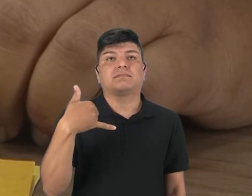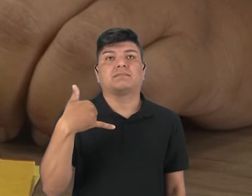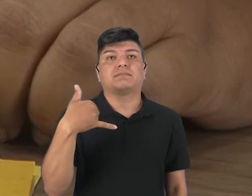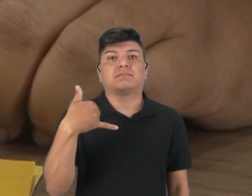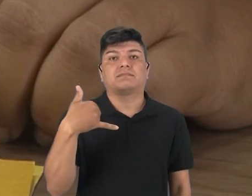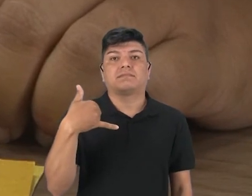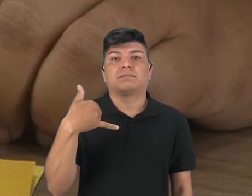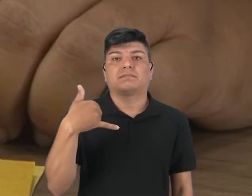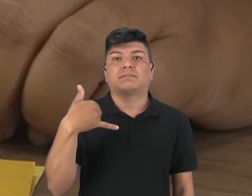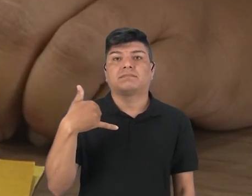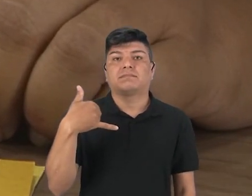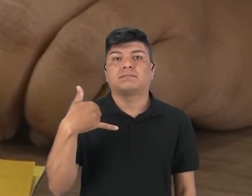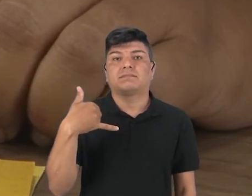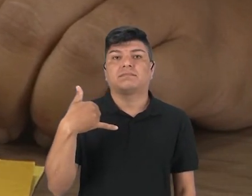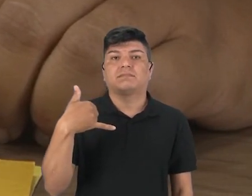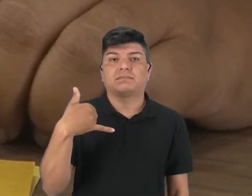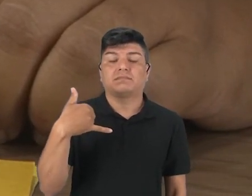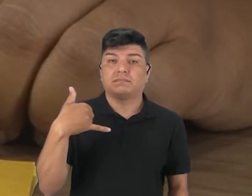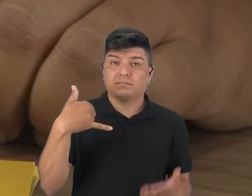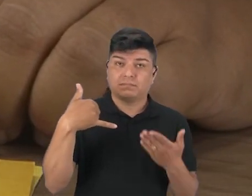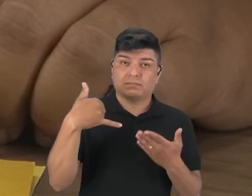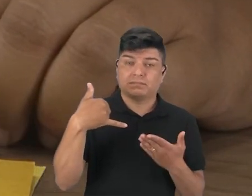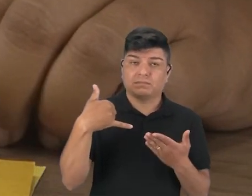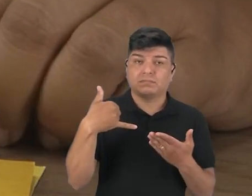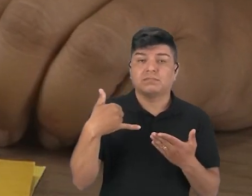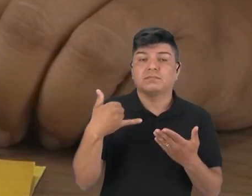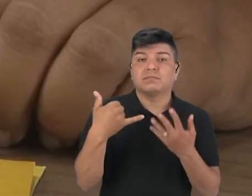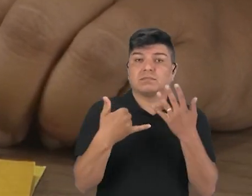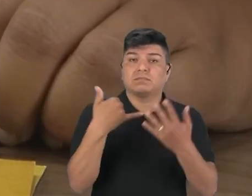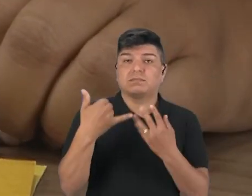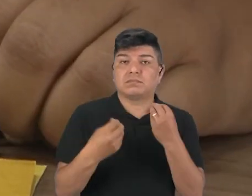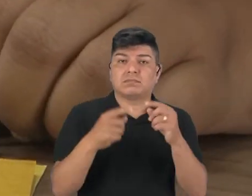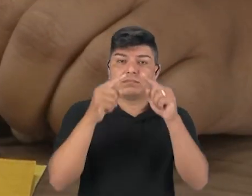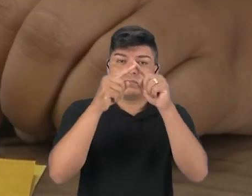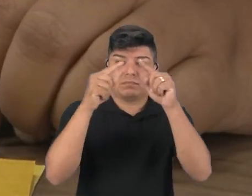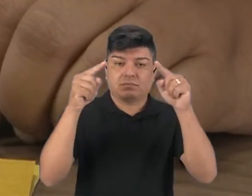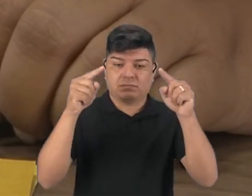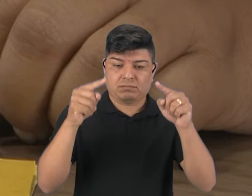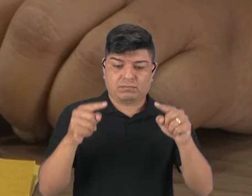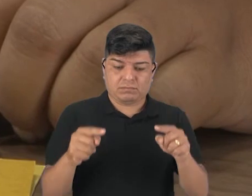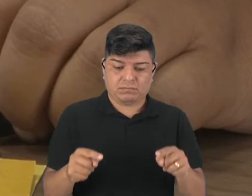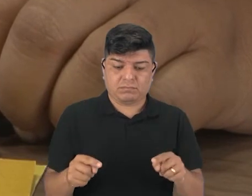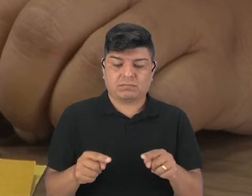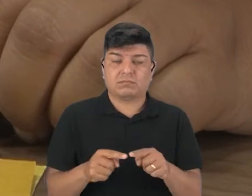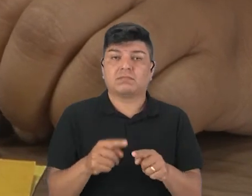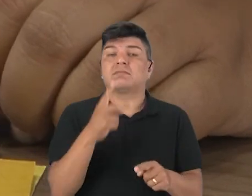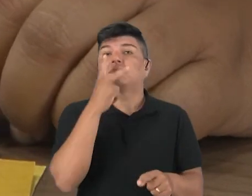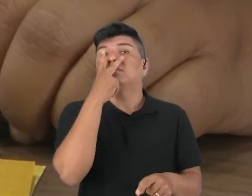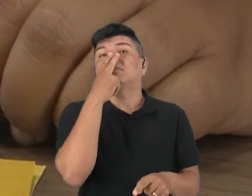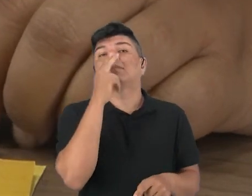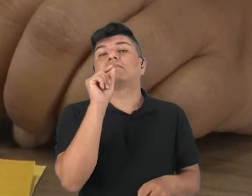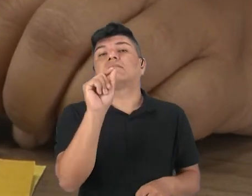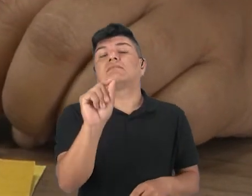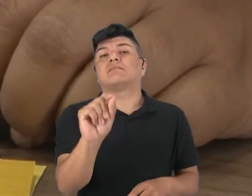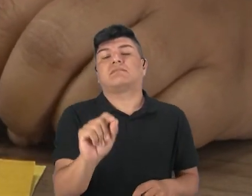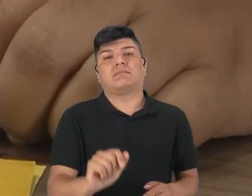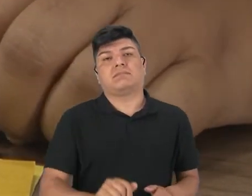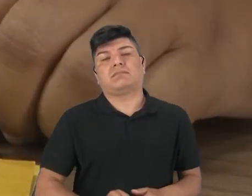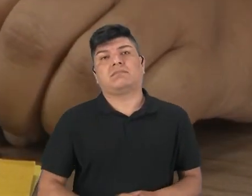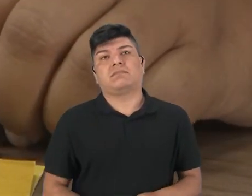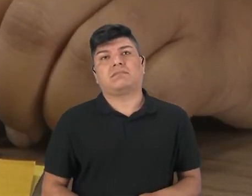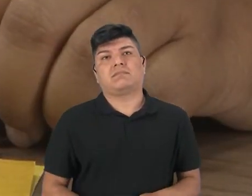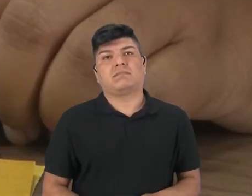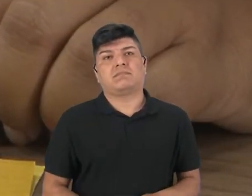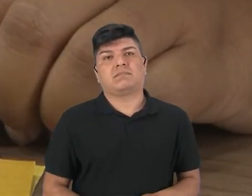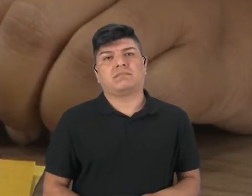Então, olha só esse formato, a forma do celular. Será que ele se parece